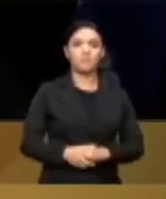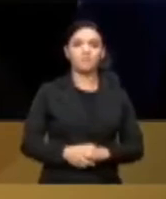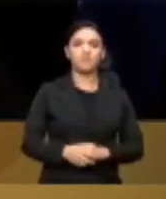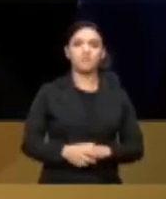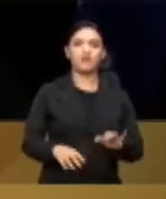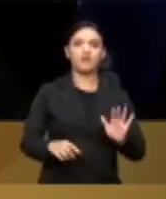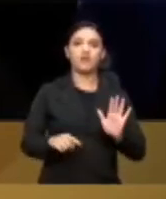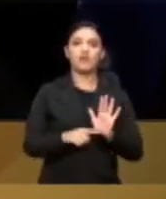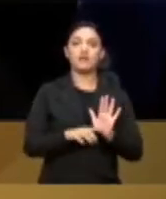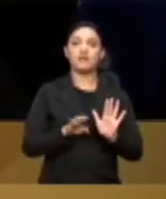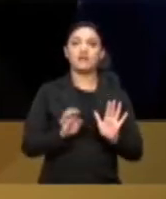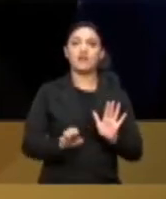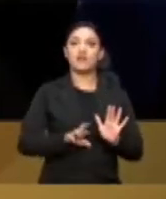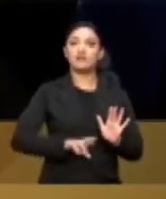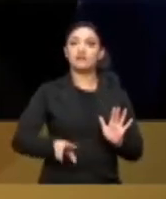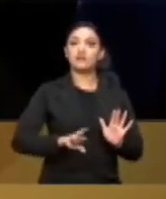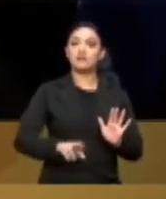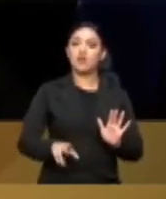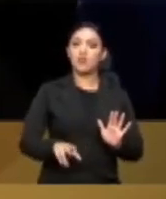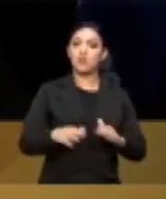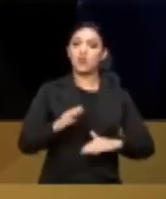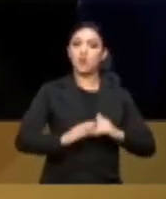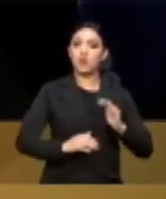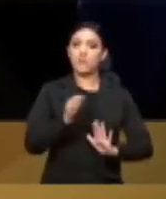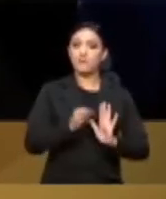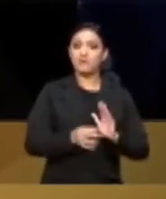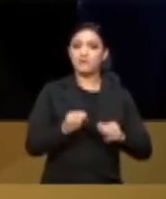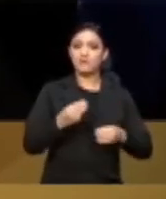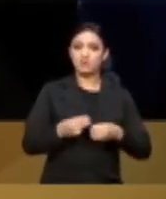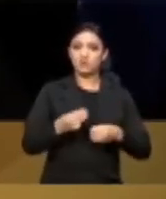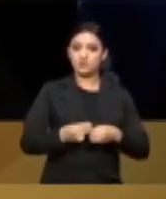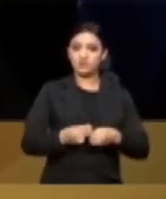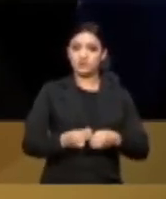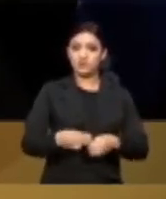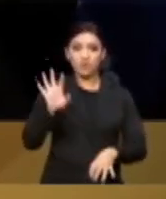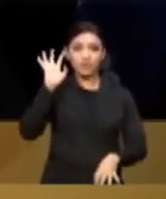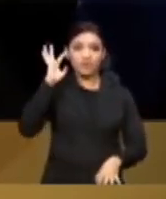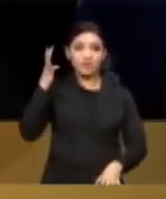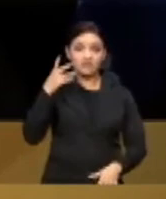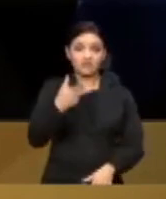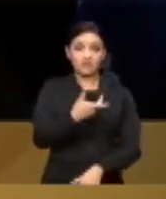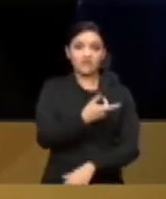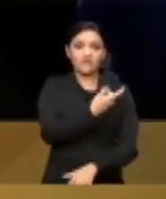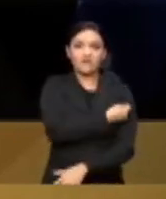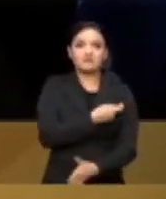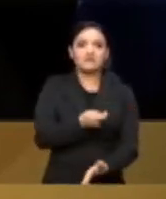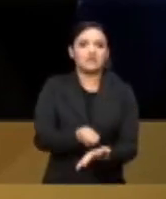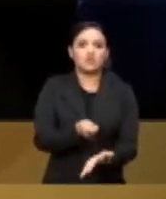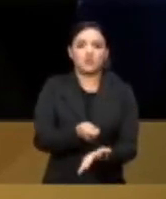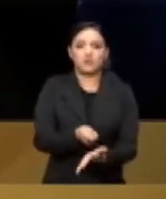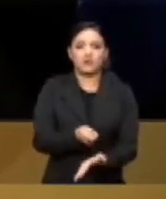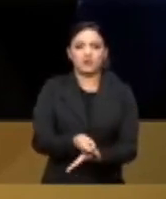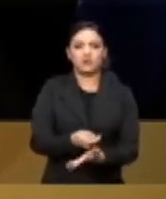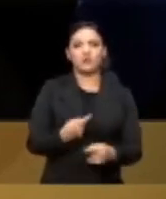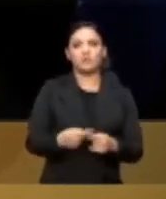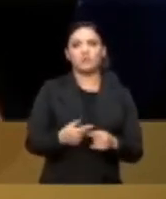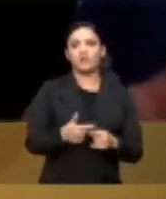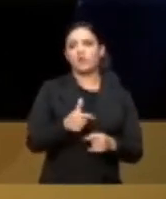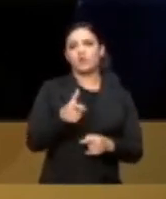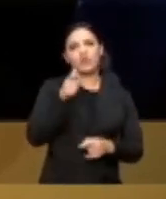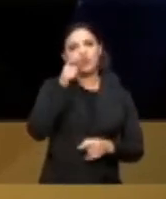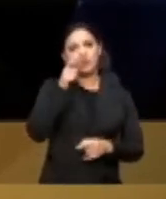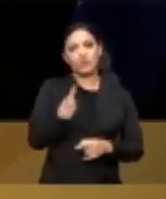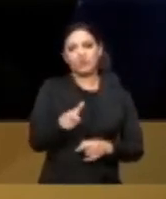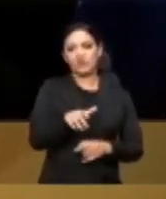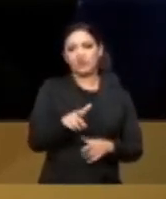não compete aos municípios determinar a vacinação obrigatória, uma vez que não há interesse propriamente local que justifique a